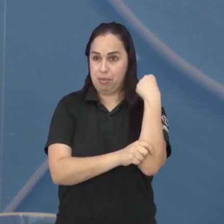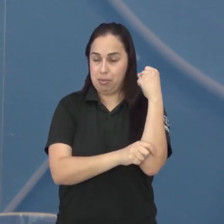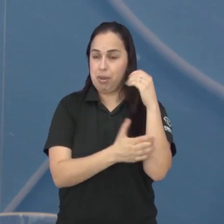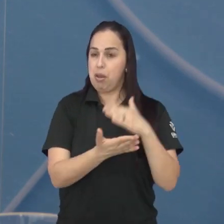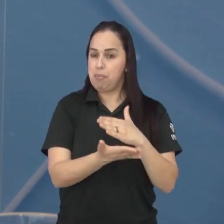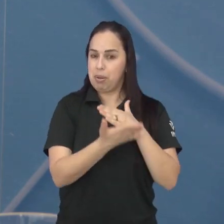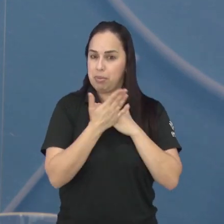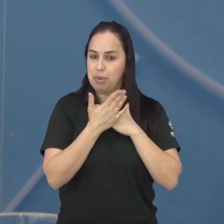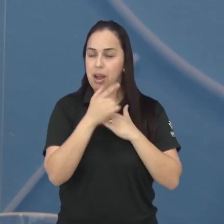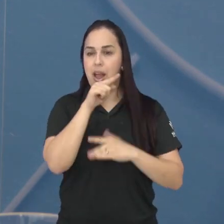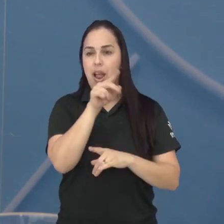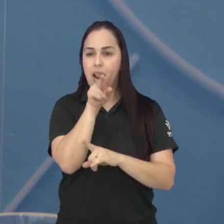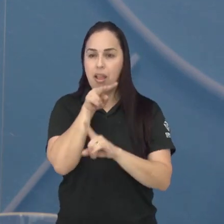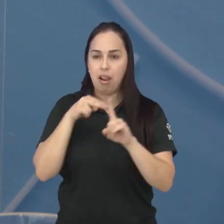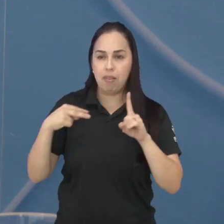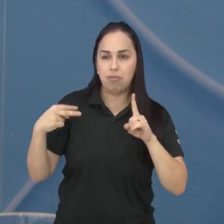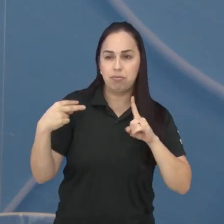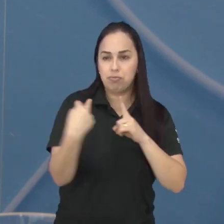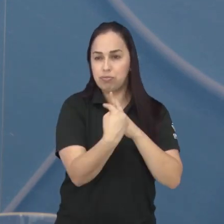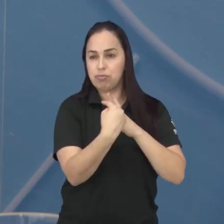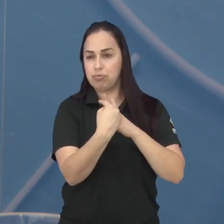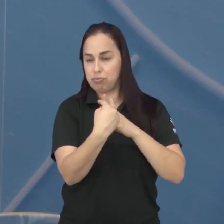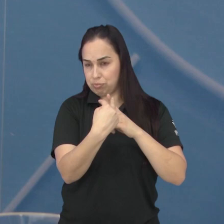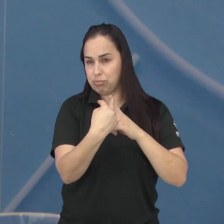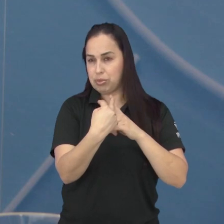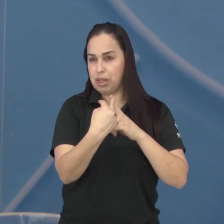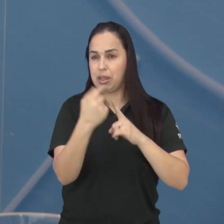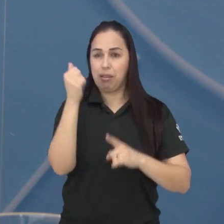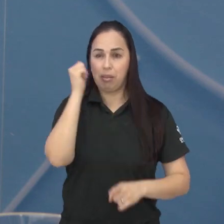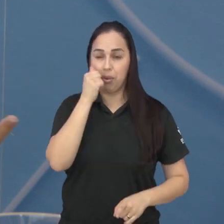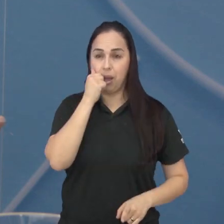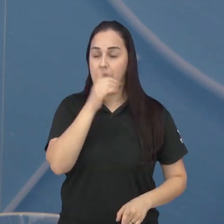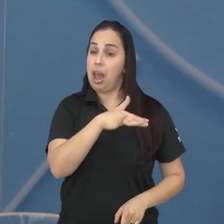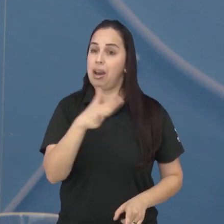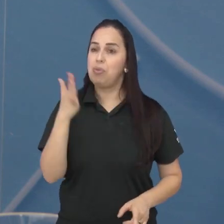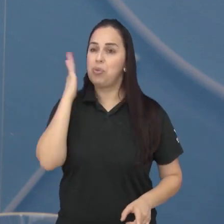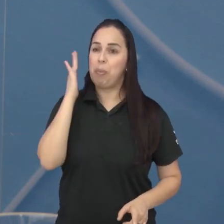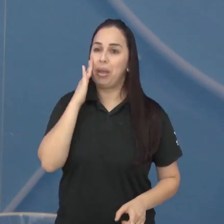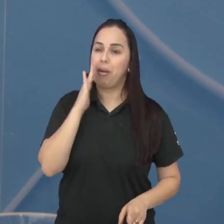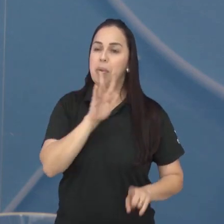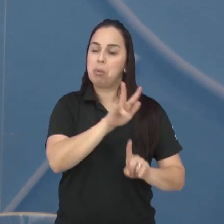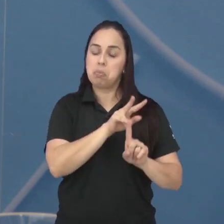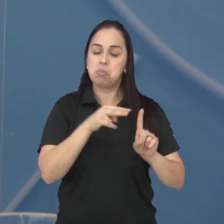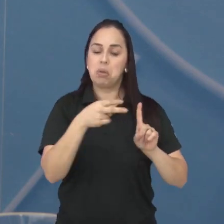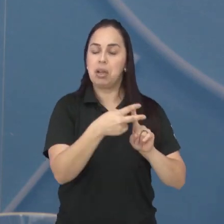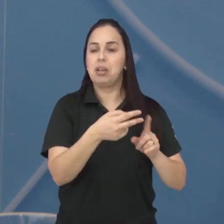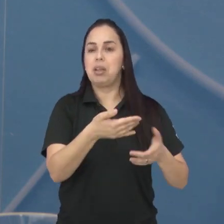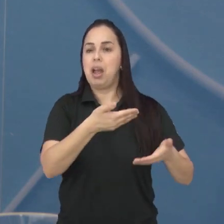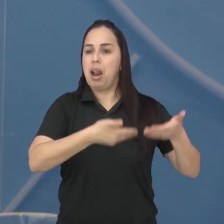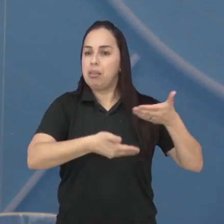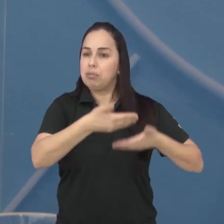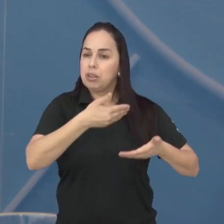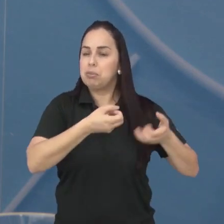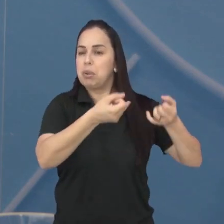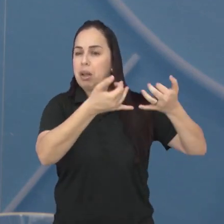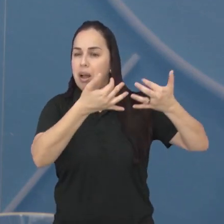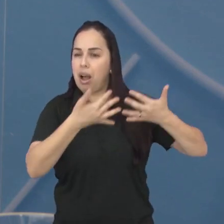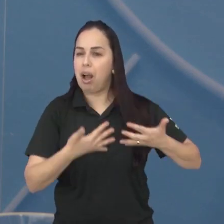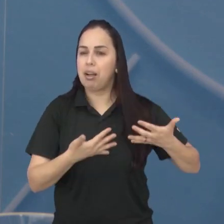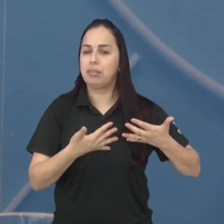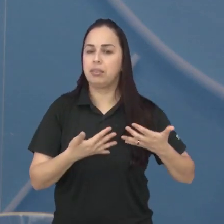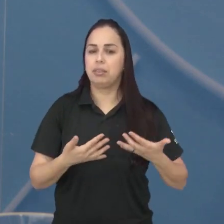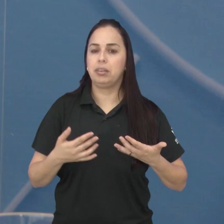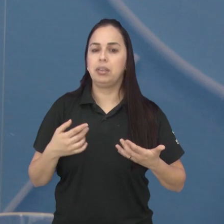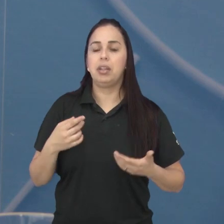porque tinha um olhar um pouco mais feminista, assim, sem saber, ela falava do corpo feminino, né,